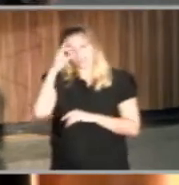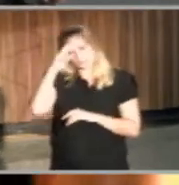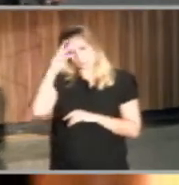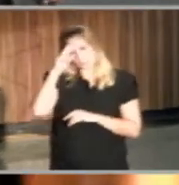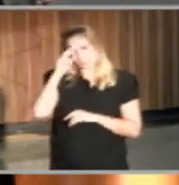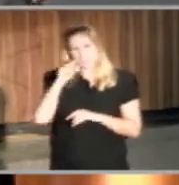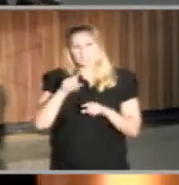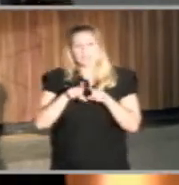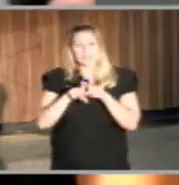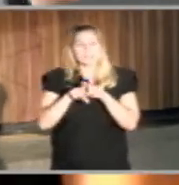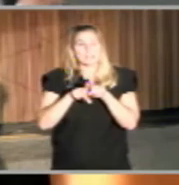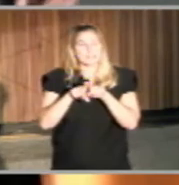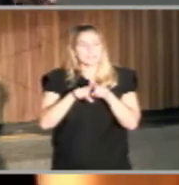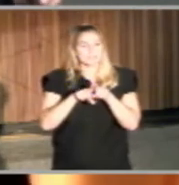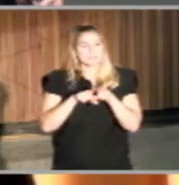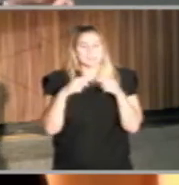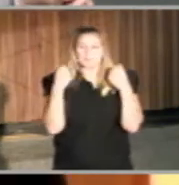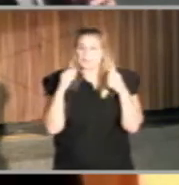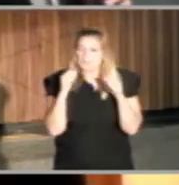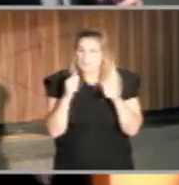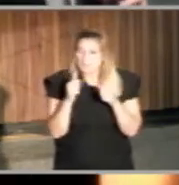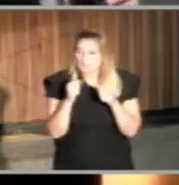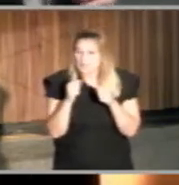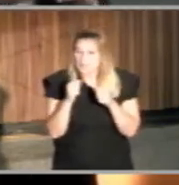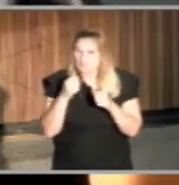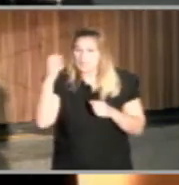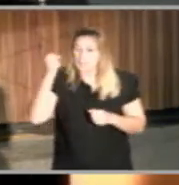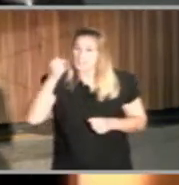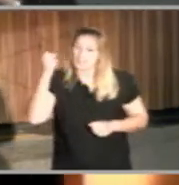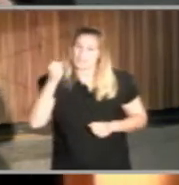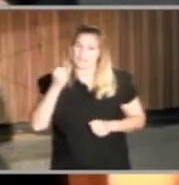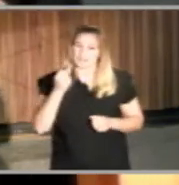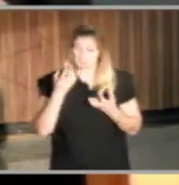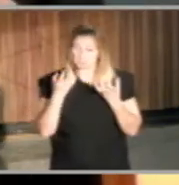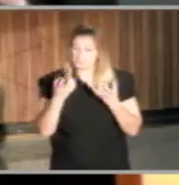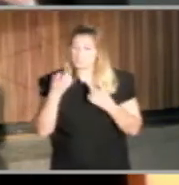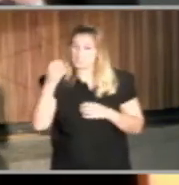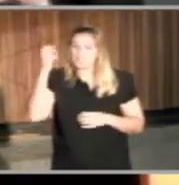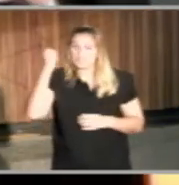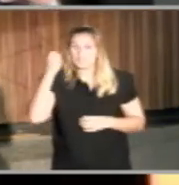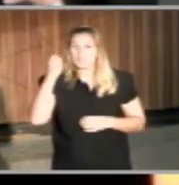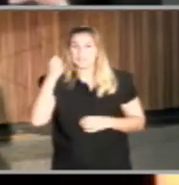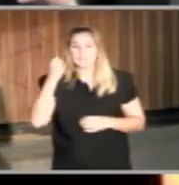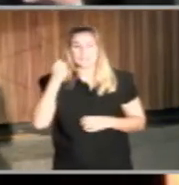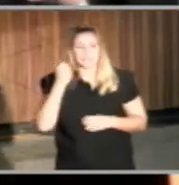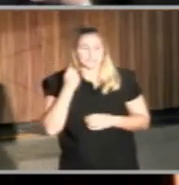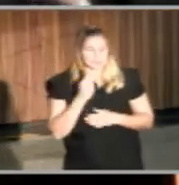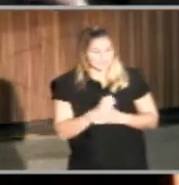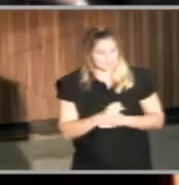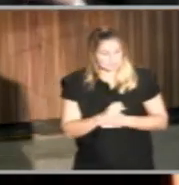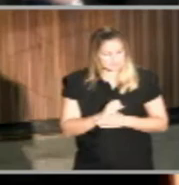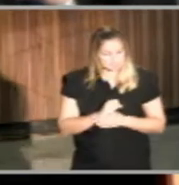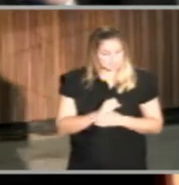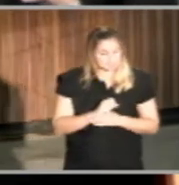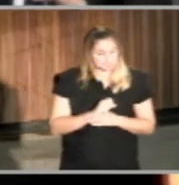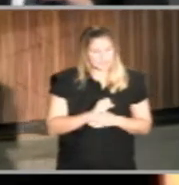que disse que queria tomar leite e está sem dinheiro para comprar leite. E durante uma semana ela orou: